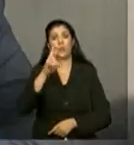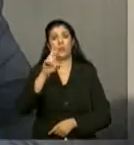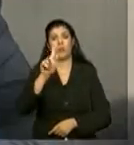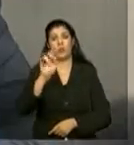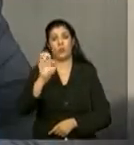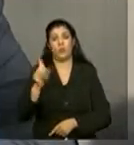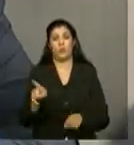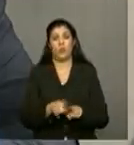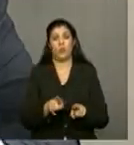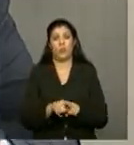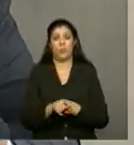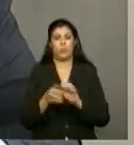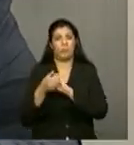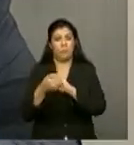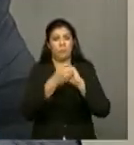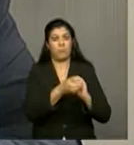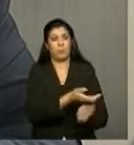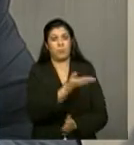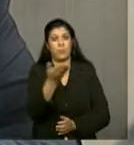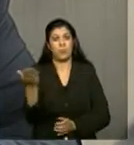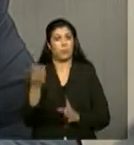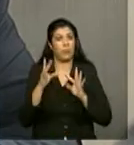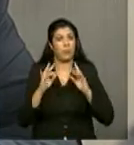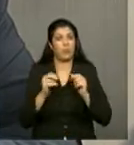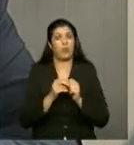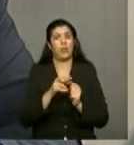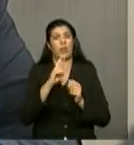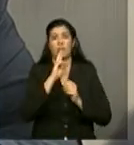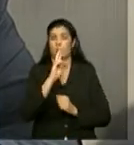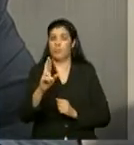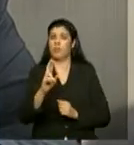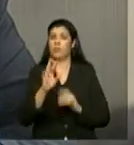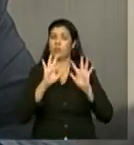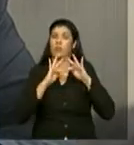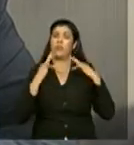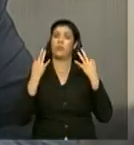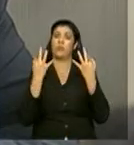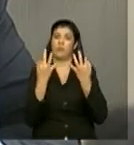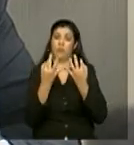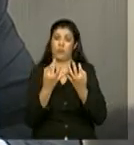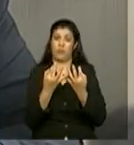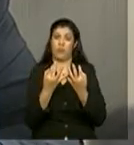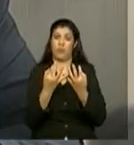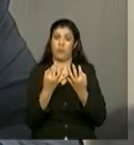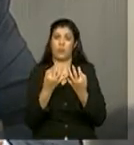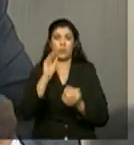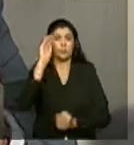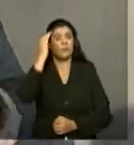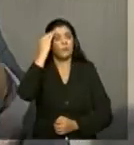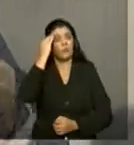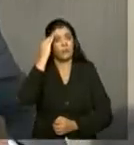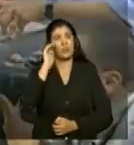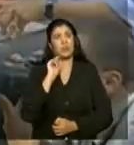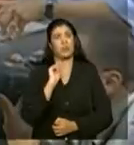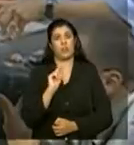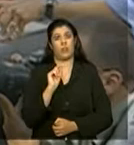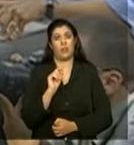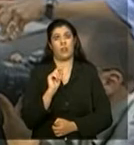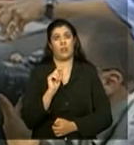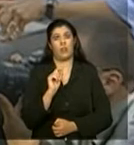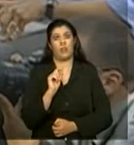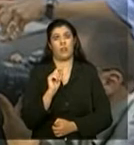todos e dizer a todos que a família é entende que